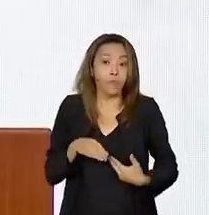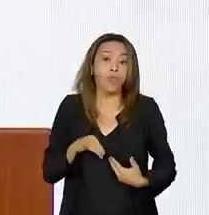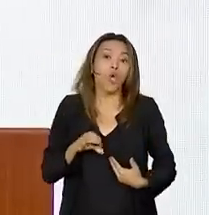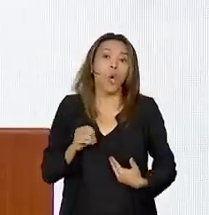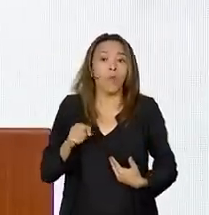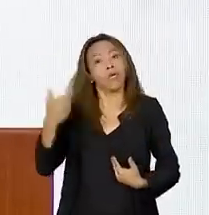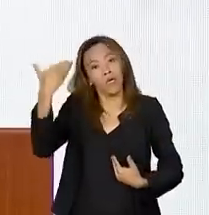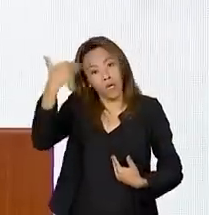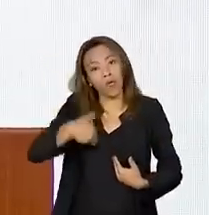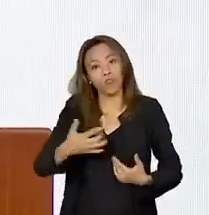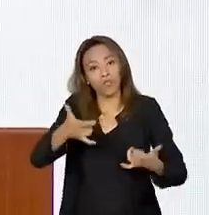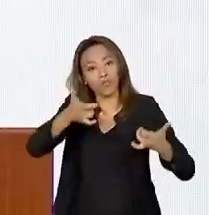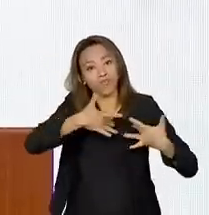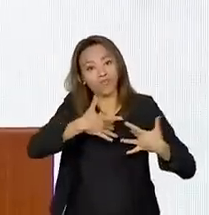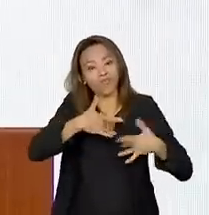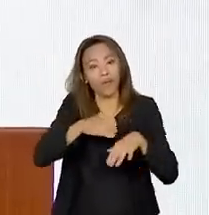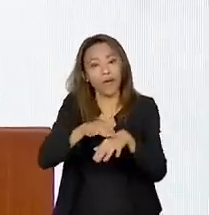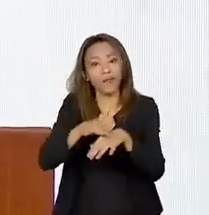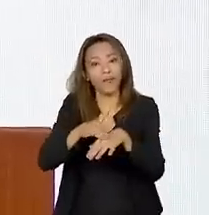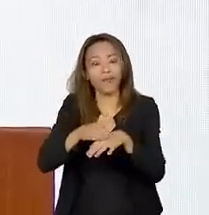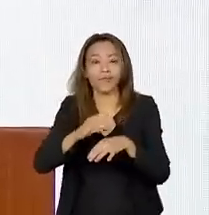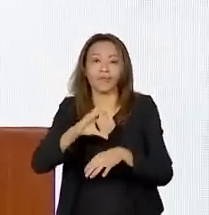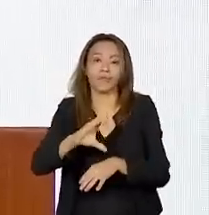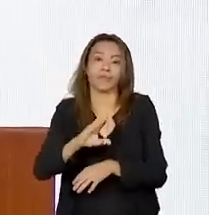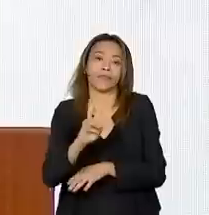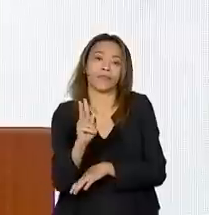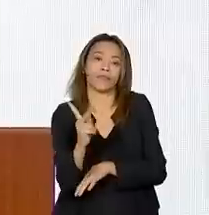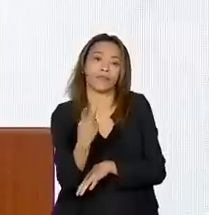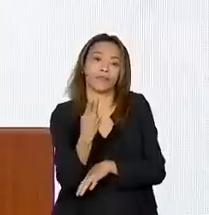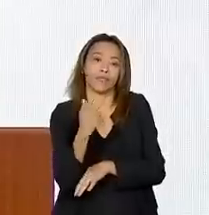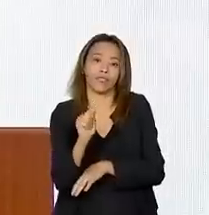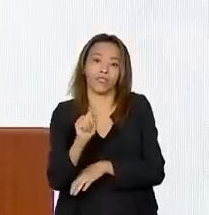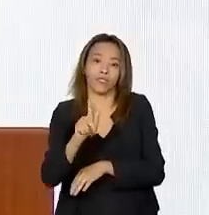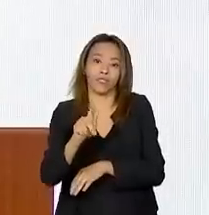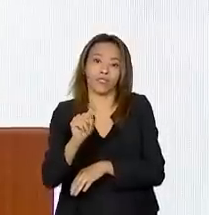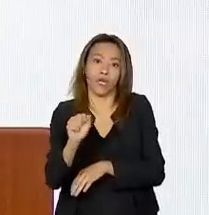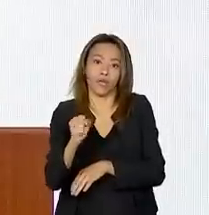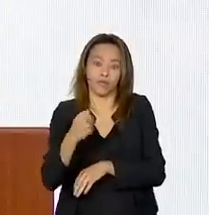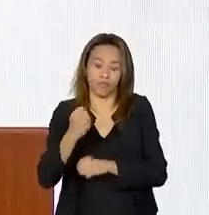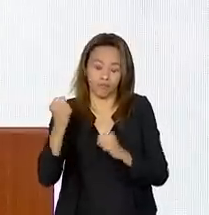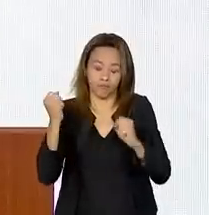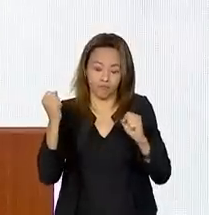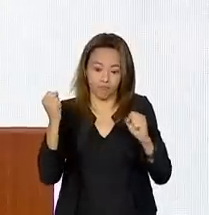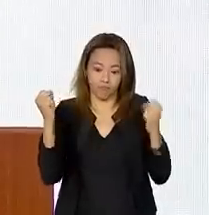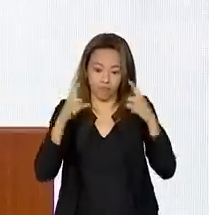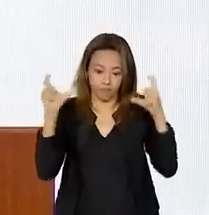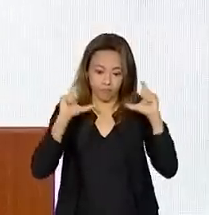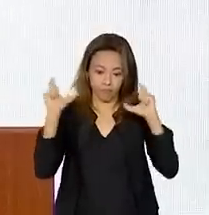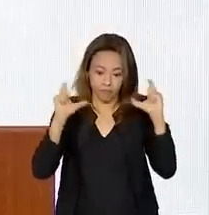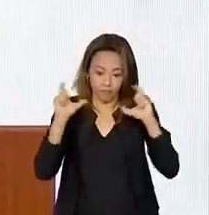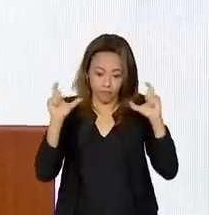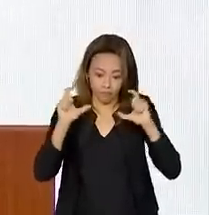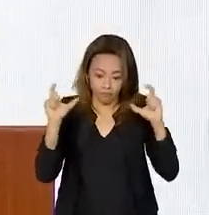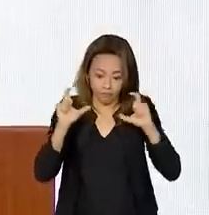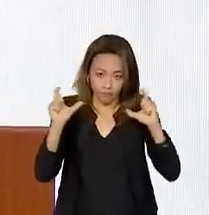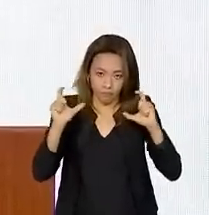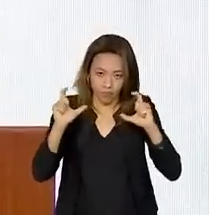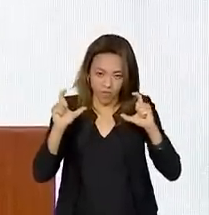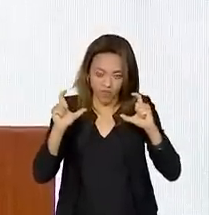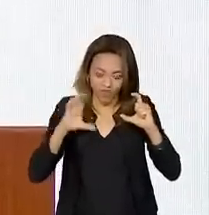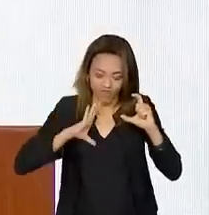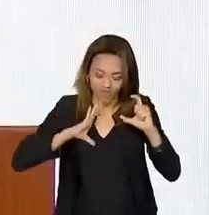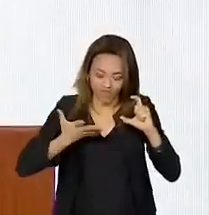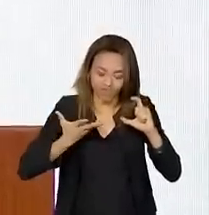de Chagas. O meu mundo quase caiu, mas tive força, me